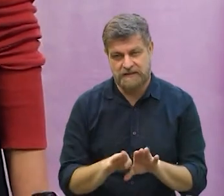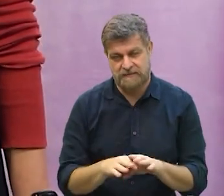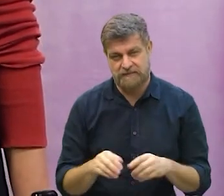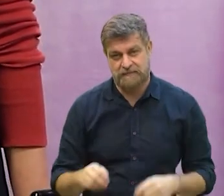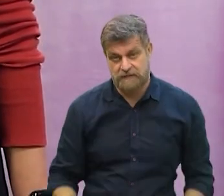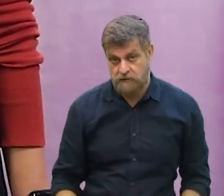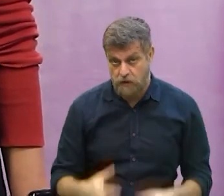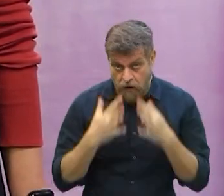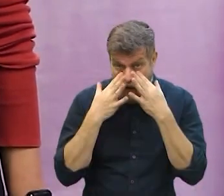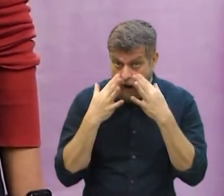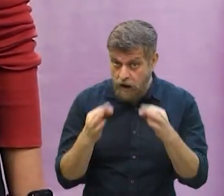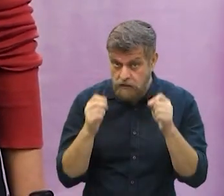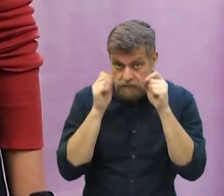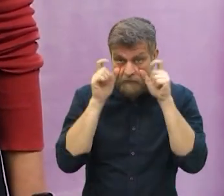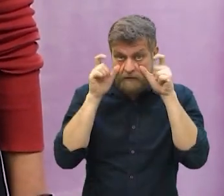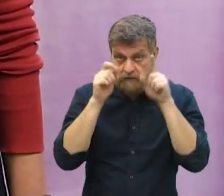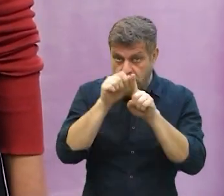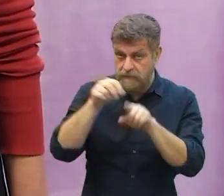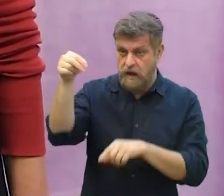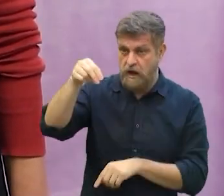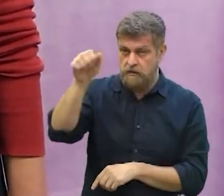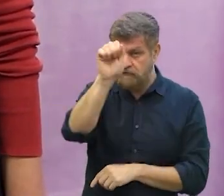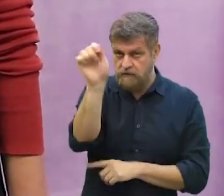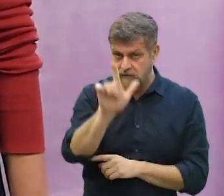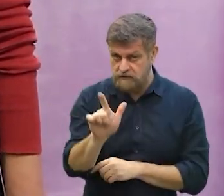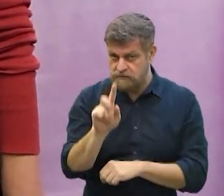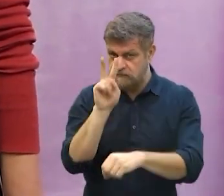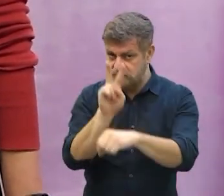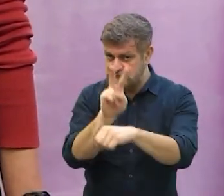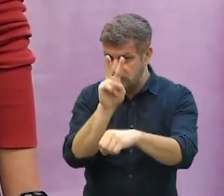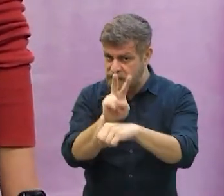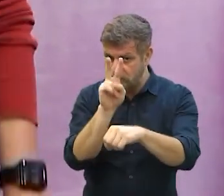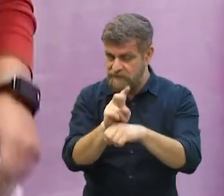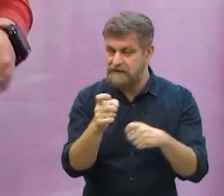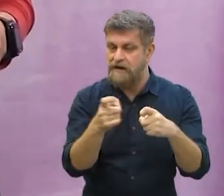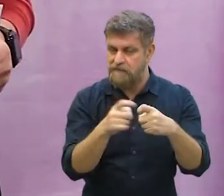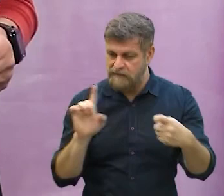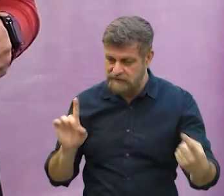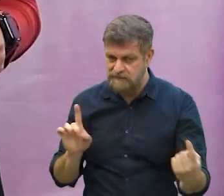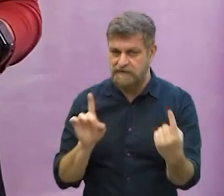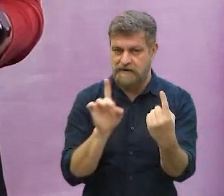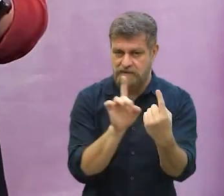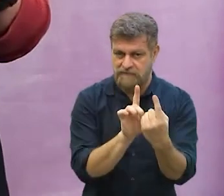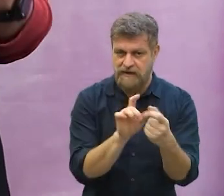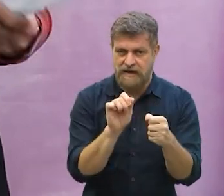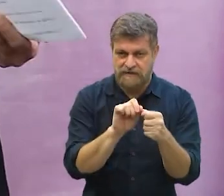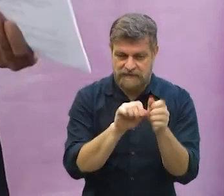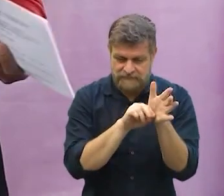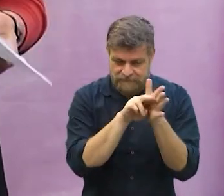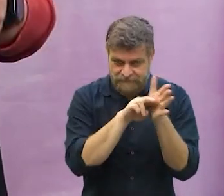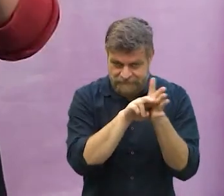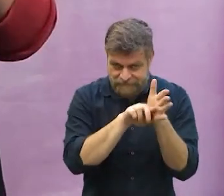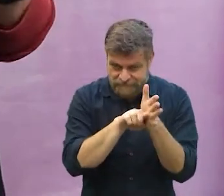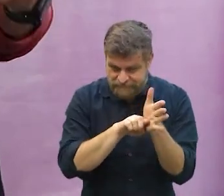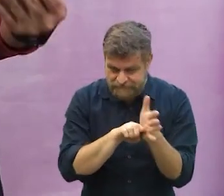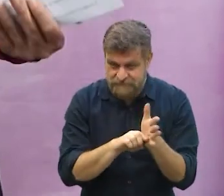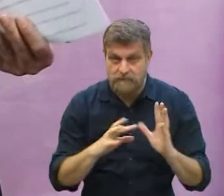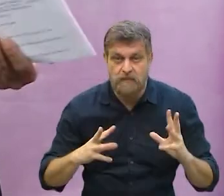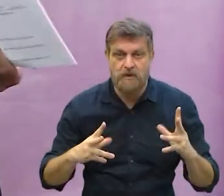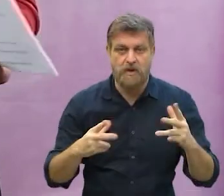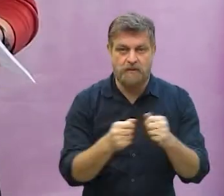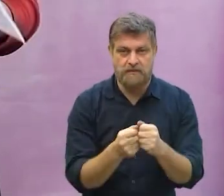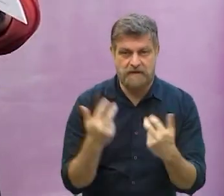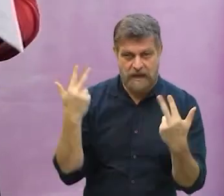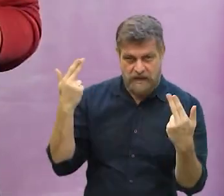companhia e a audiência. E atenção, homem, Novembro Azul. Se cuida, procure um médico e vá fazer todos